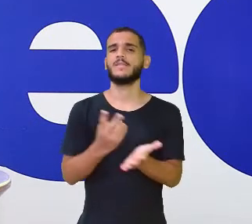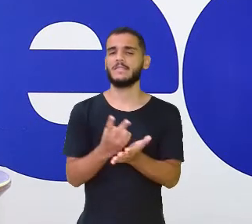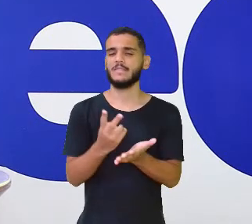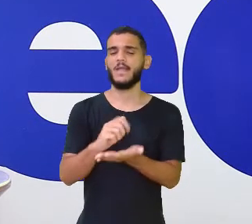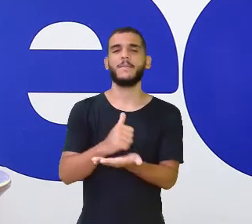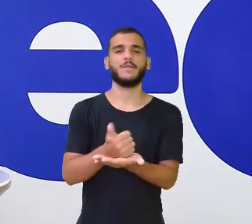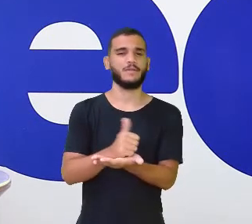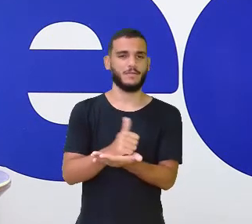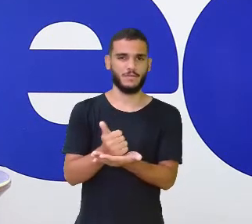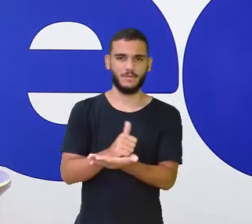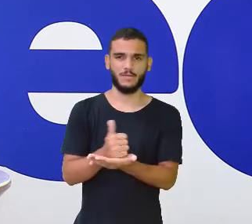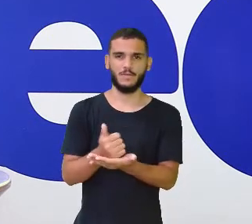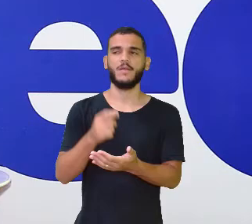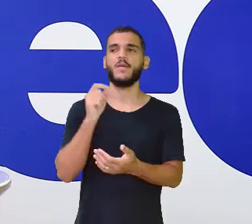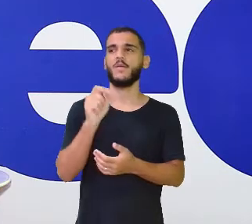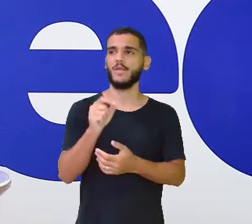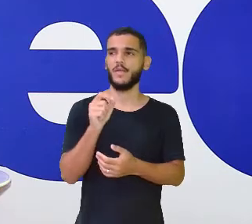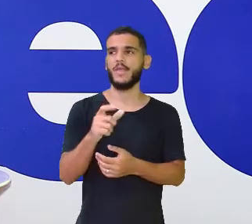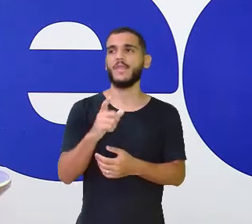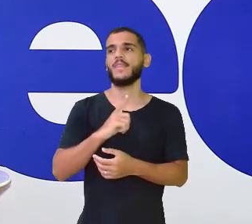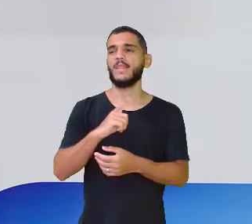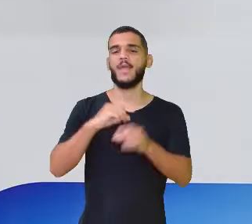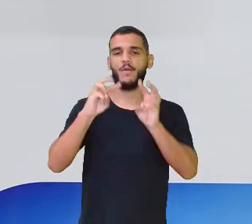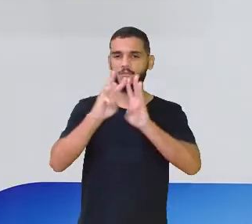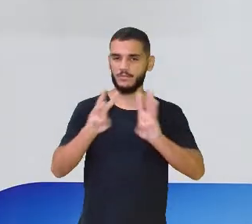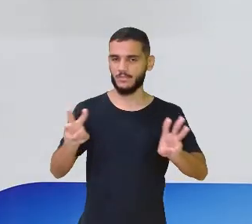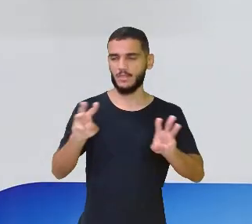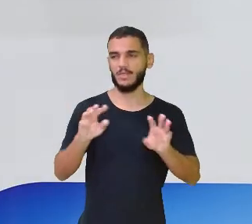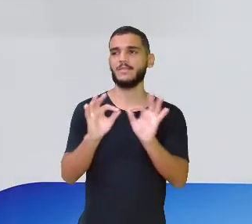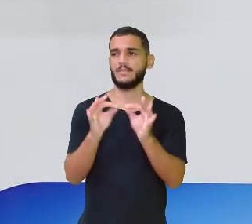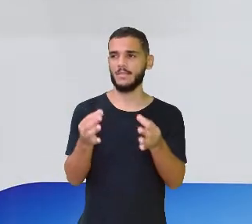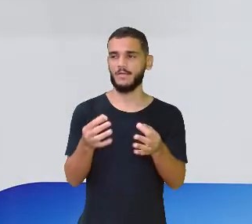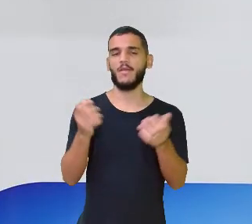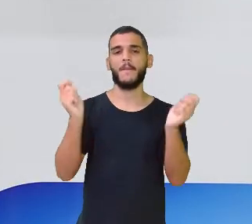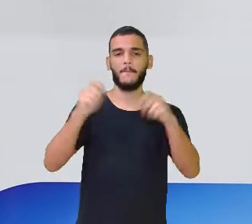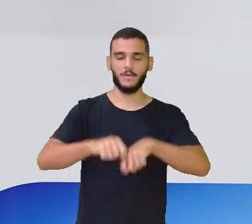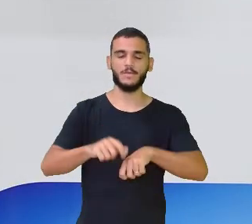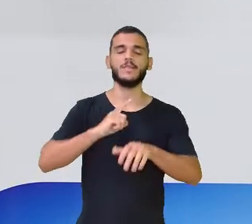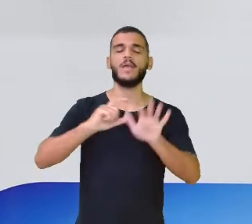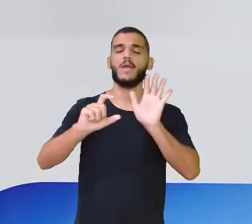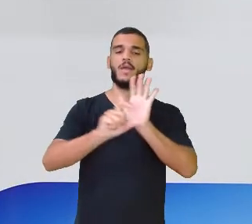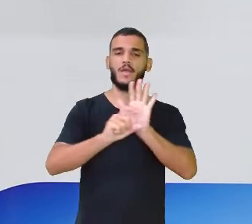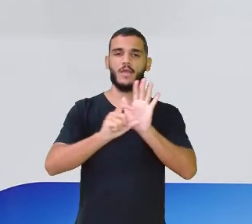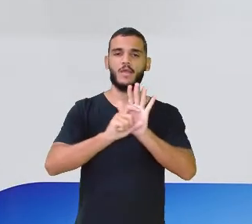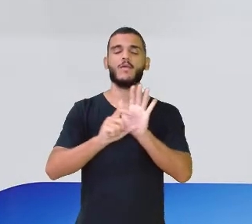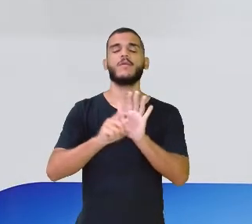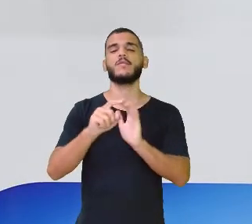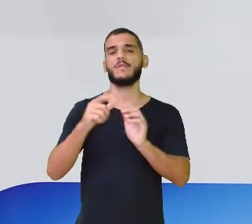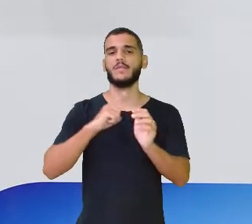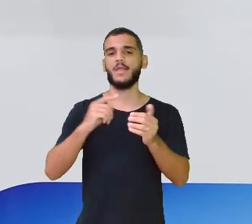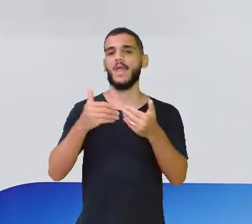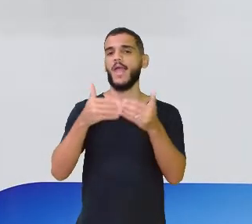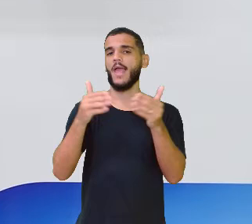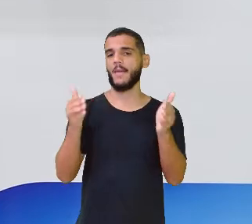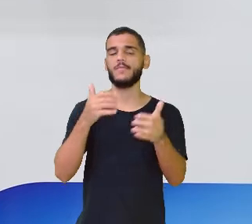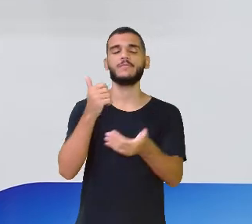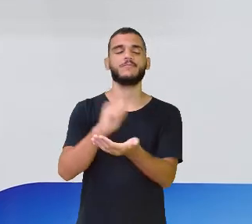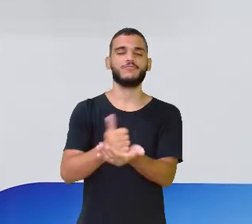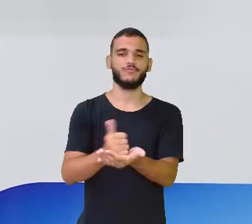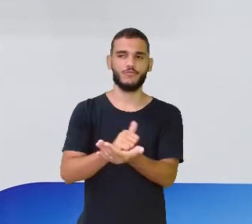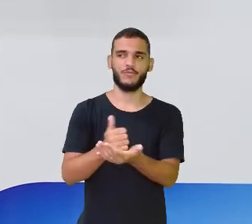esses joguinhos do Word Wall. Se vocês quiserem, vocês podem ir lá no QR Code que eu botei lá e ele vai abrir esse joguinho aqui para vocês,